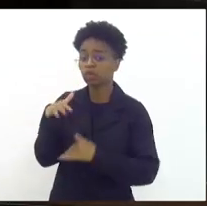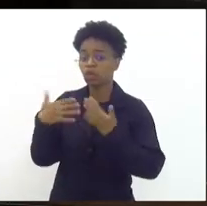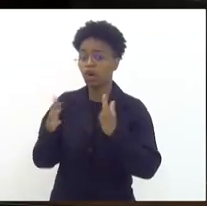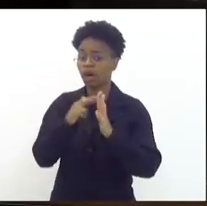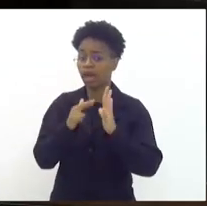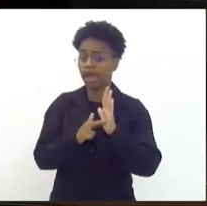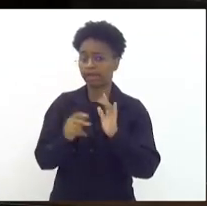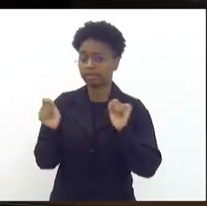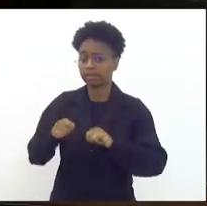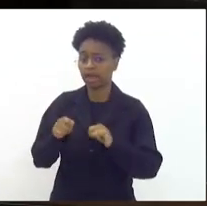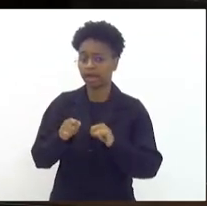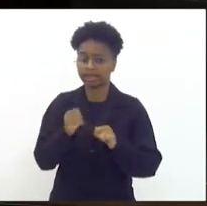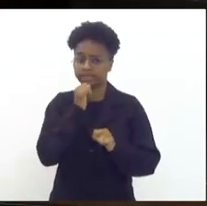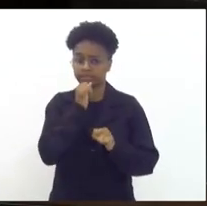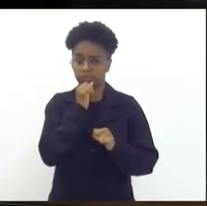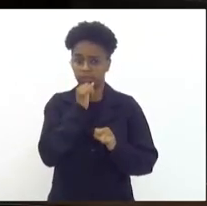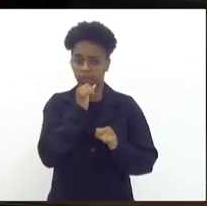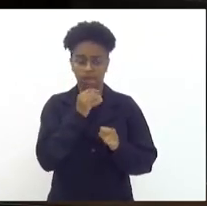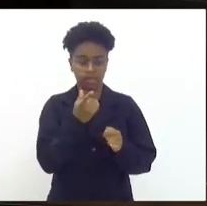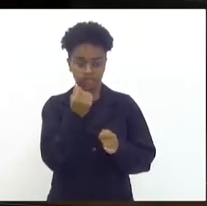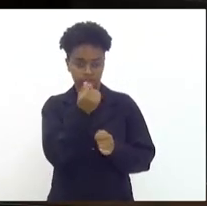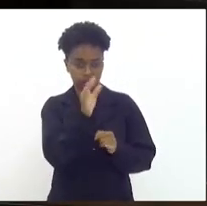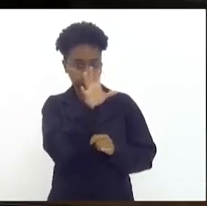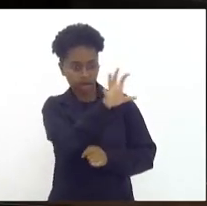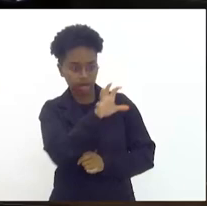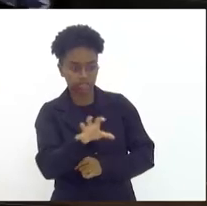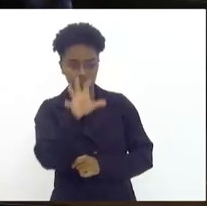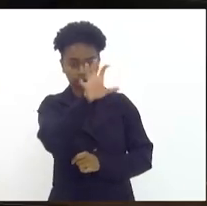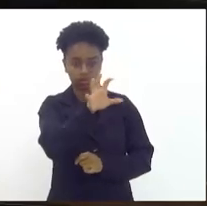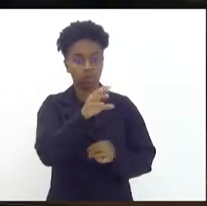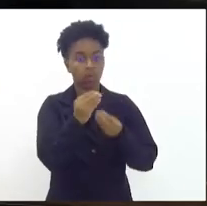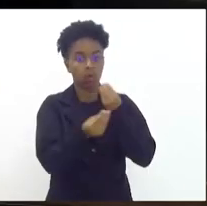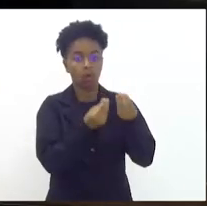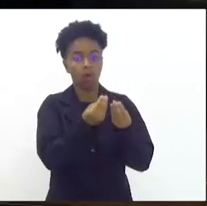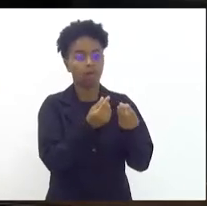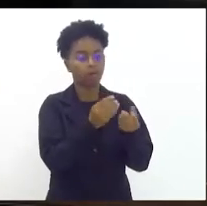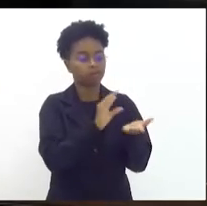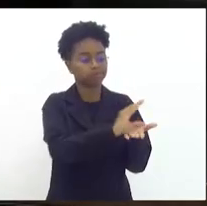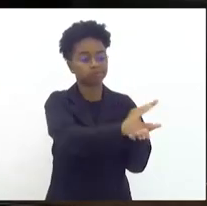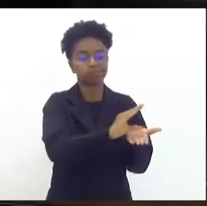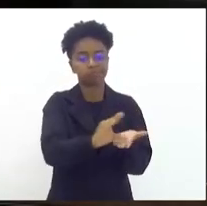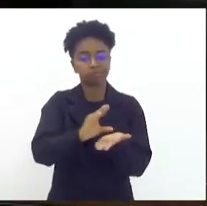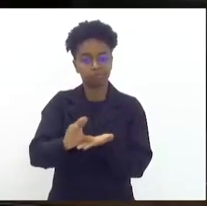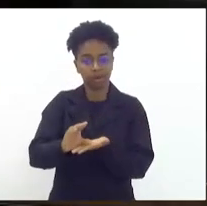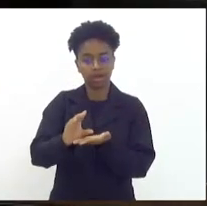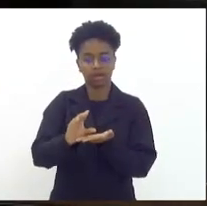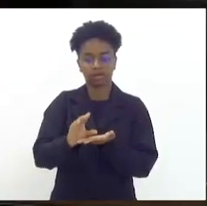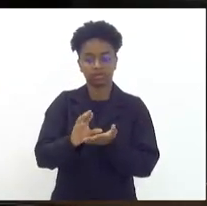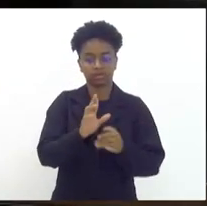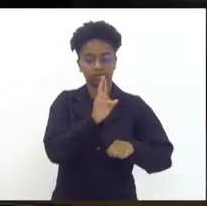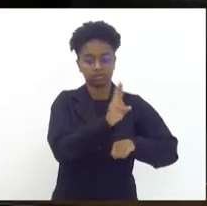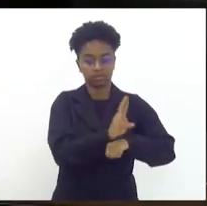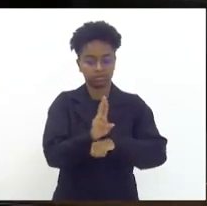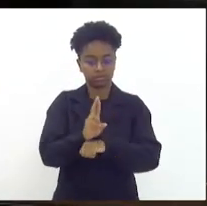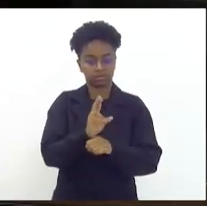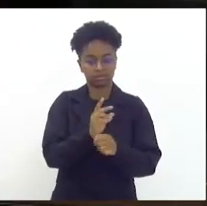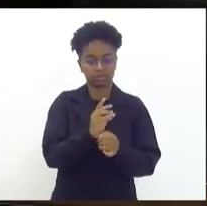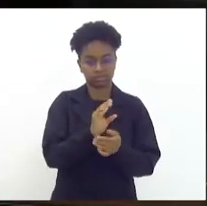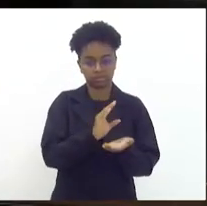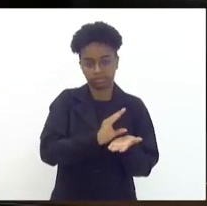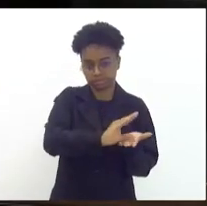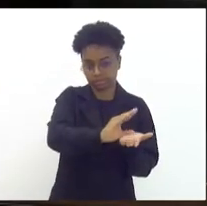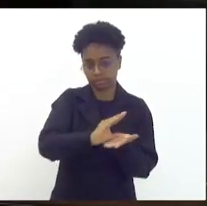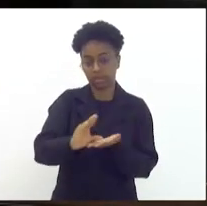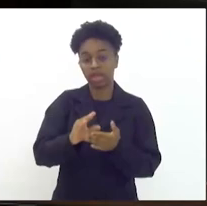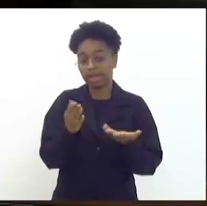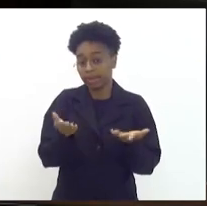partilha do fundo Regional por exemplo vai ser apóstolo com vocês alguém vai propor que seja o critério do Fundo de participação dos